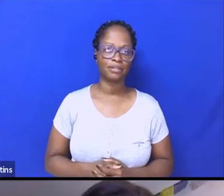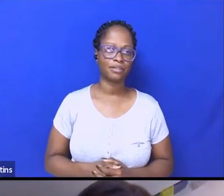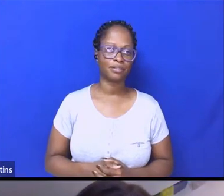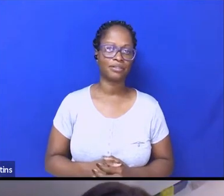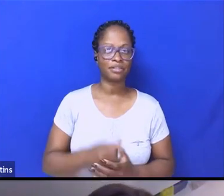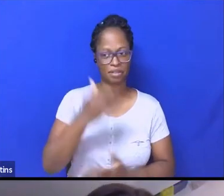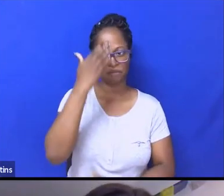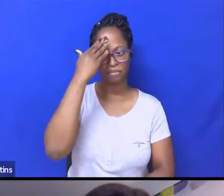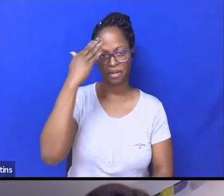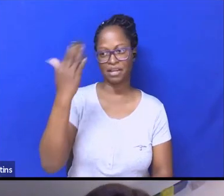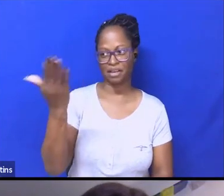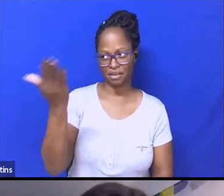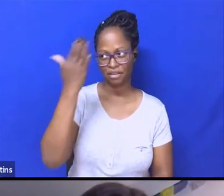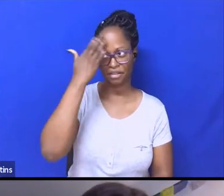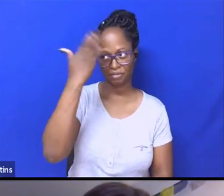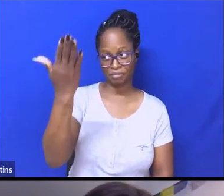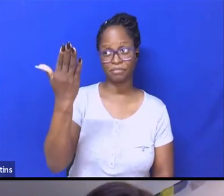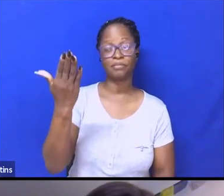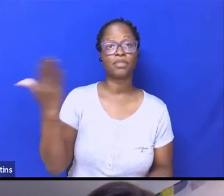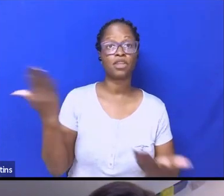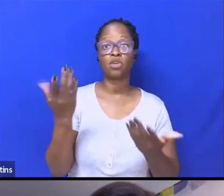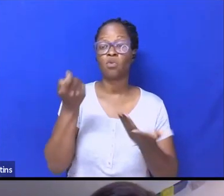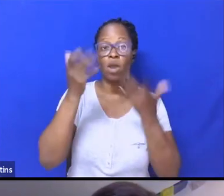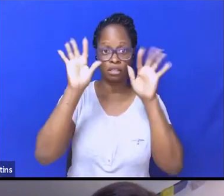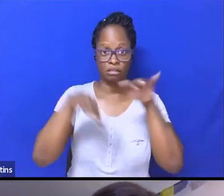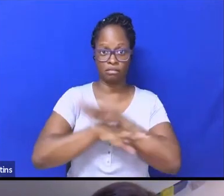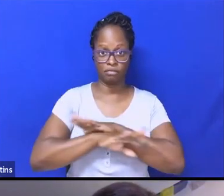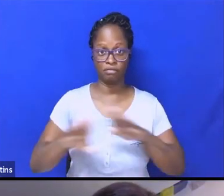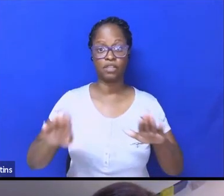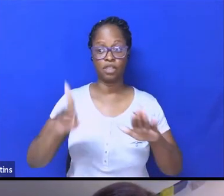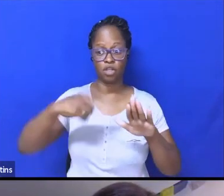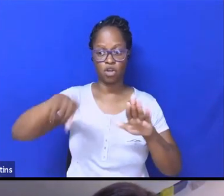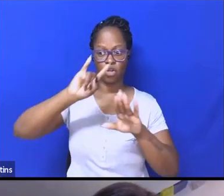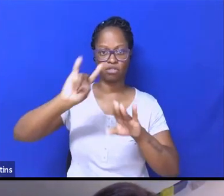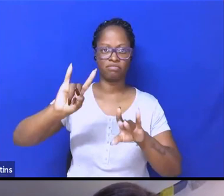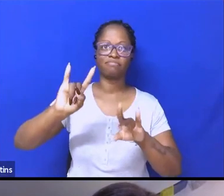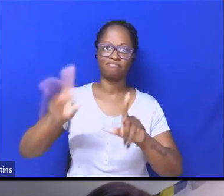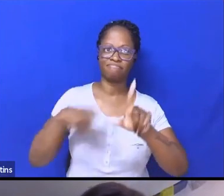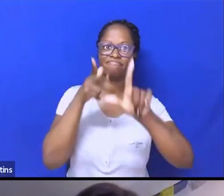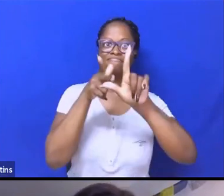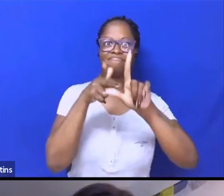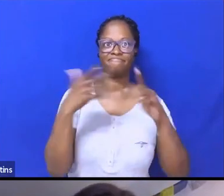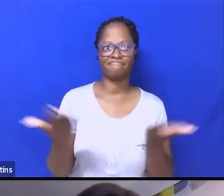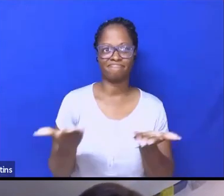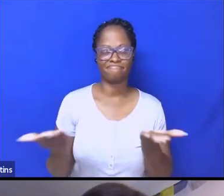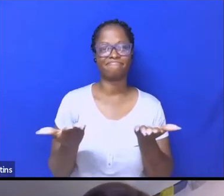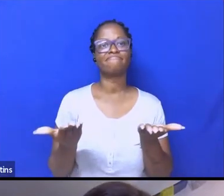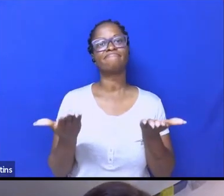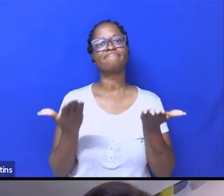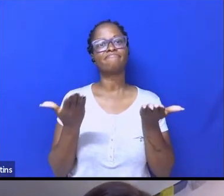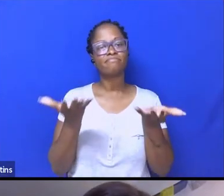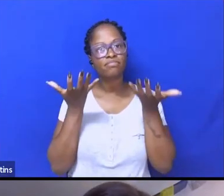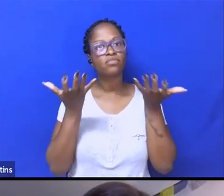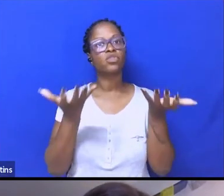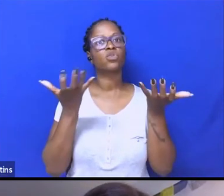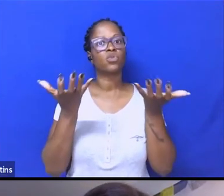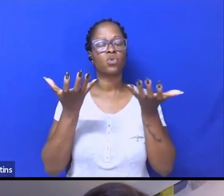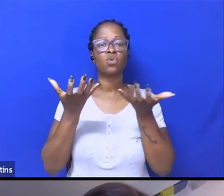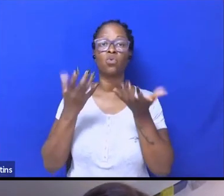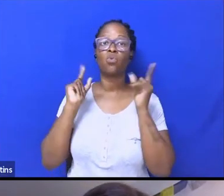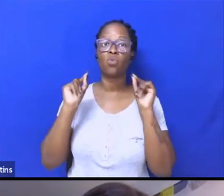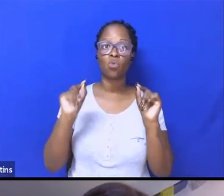para a gente para a live queria deixar uma última